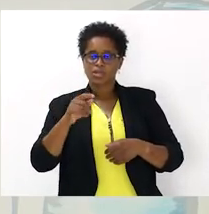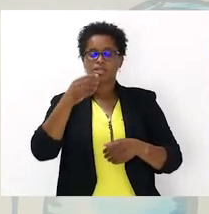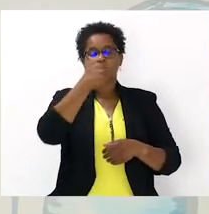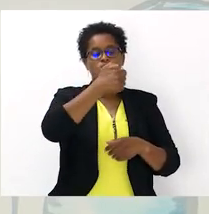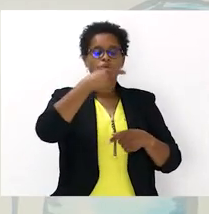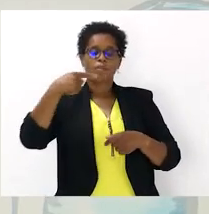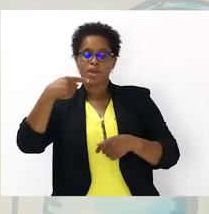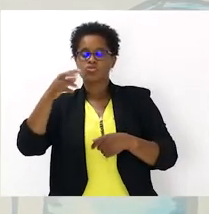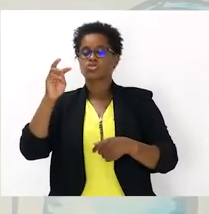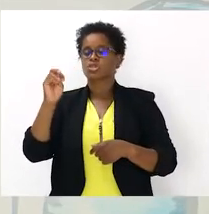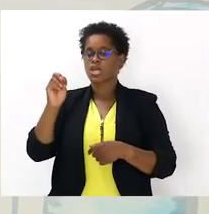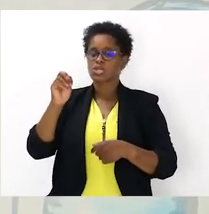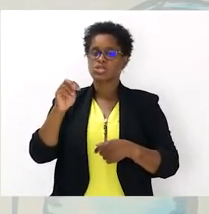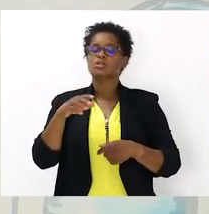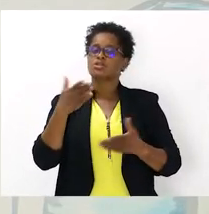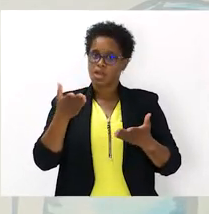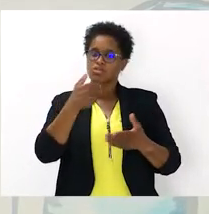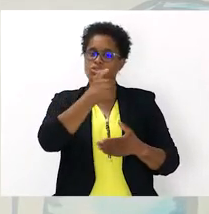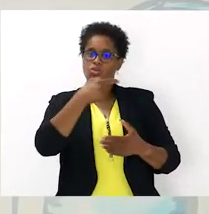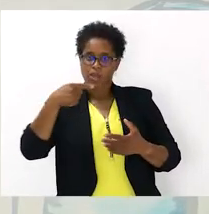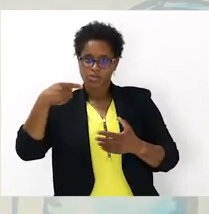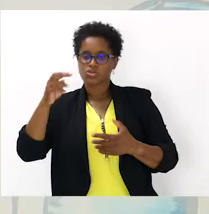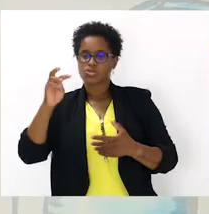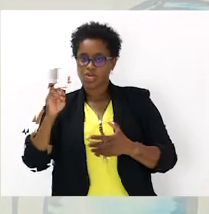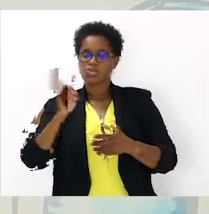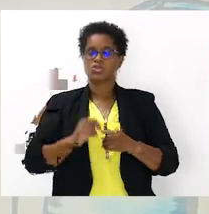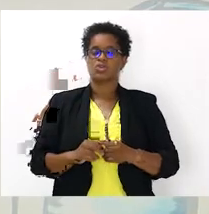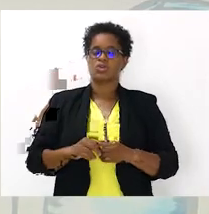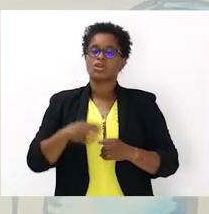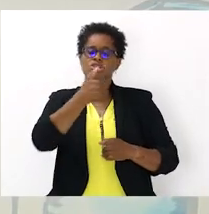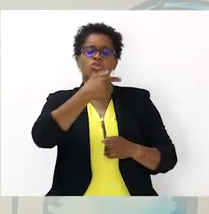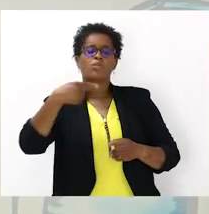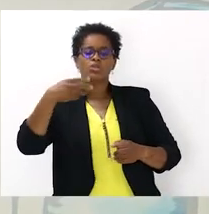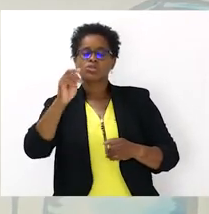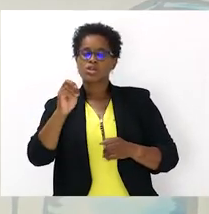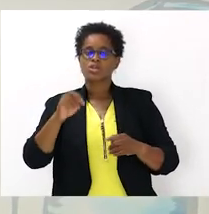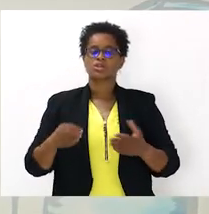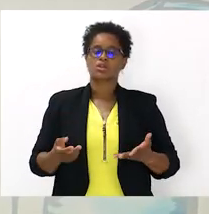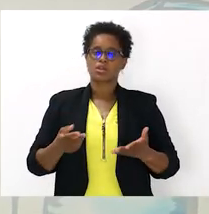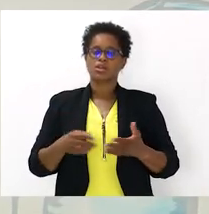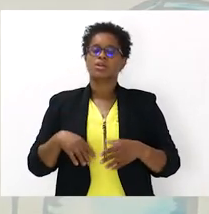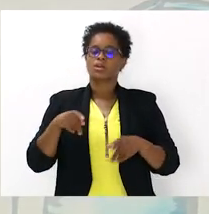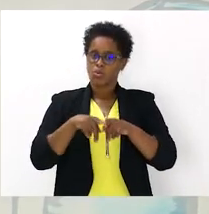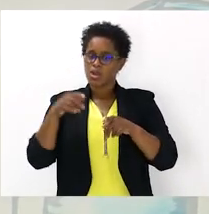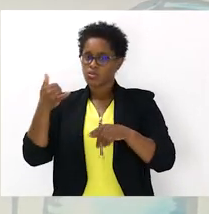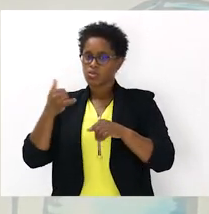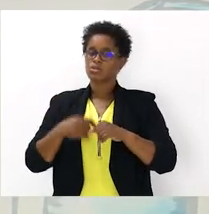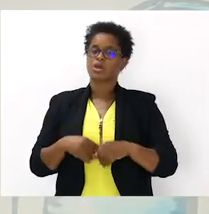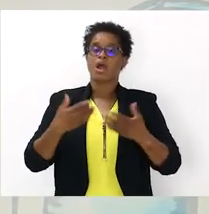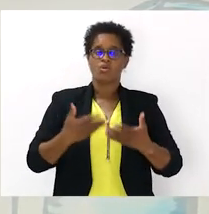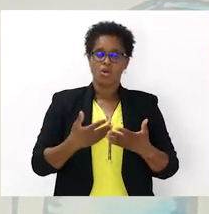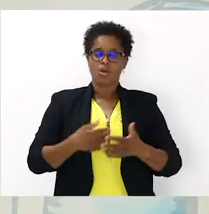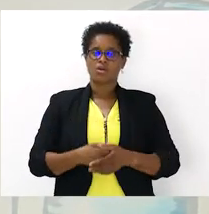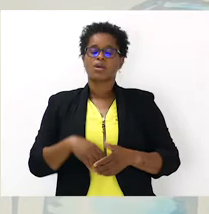menos 3, certo? 5 menos 3. E 5 menos 3 é 2.